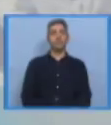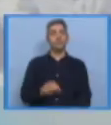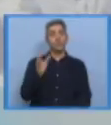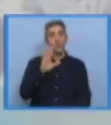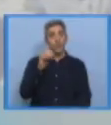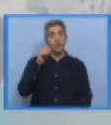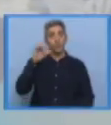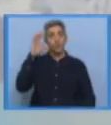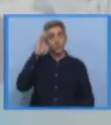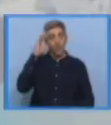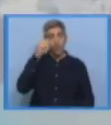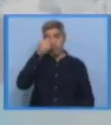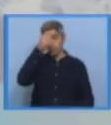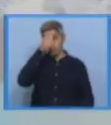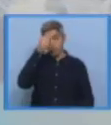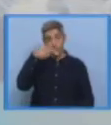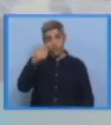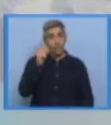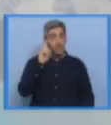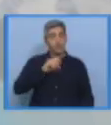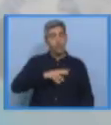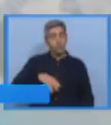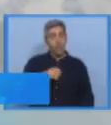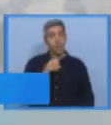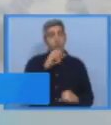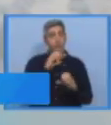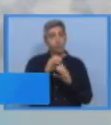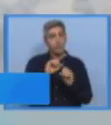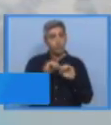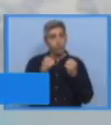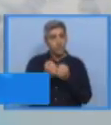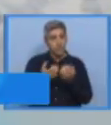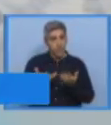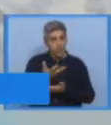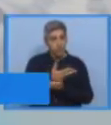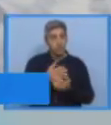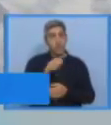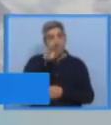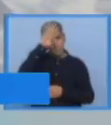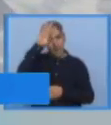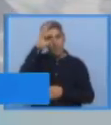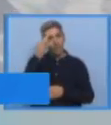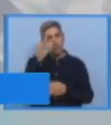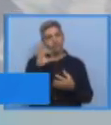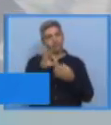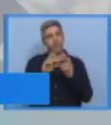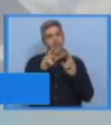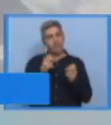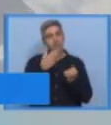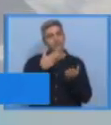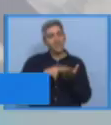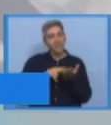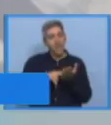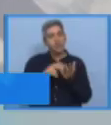Olá, muito boa tarde. Domingo assinala-se o Dia Mundial das Comunicações Sociais. Desta vez o Papa associa o tema da verdade